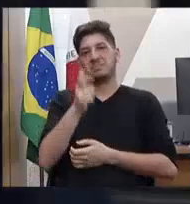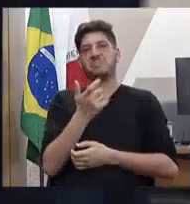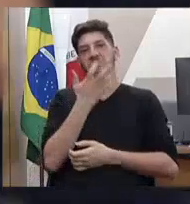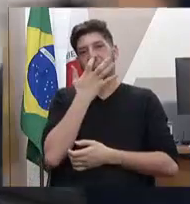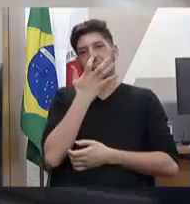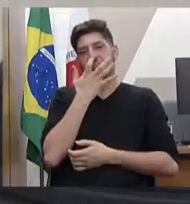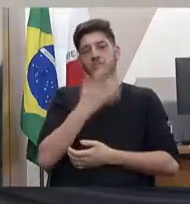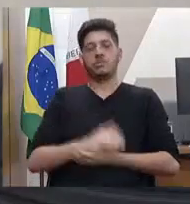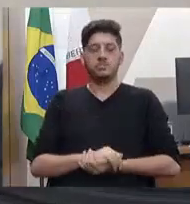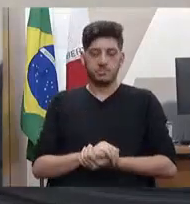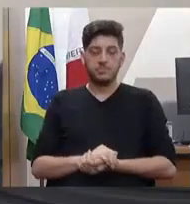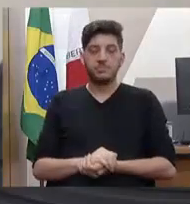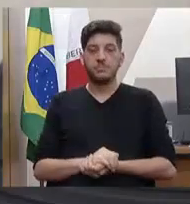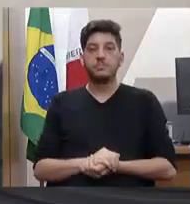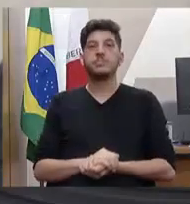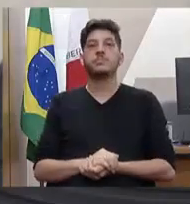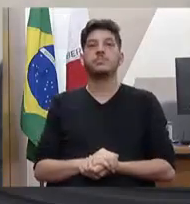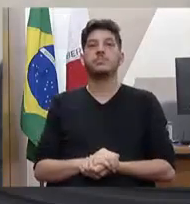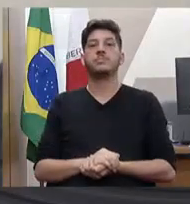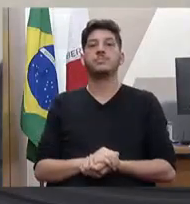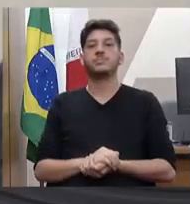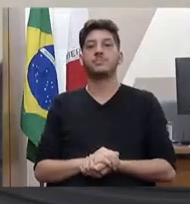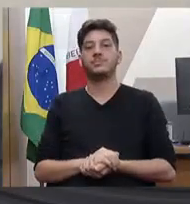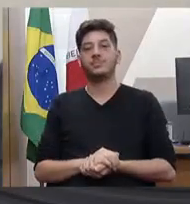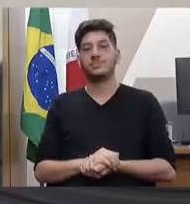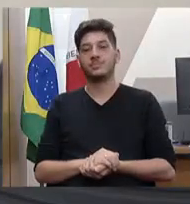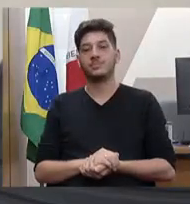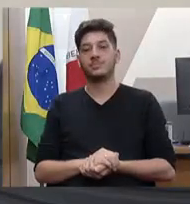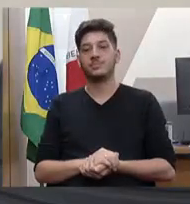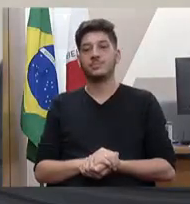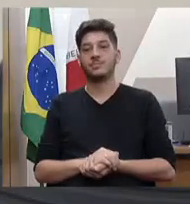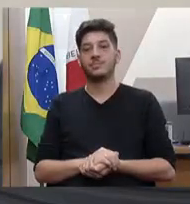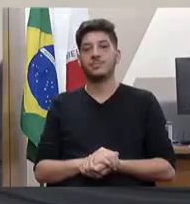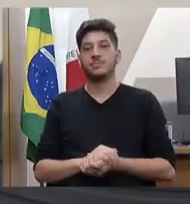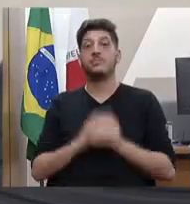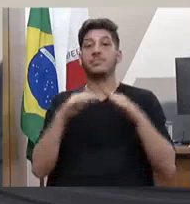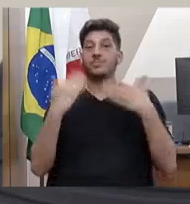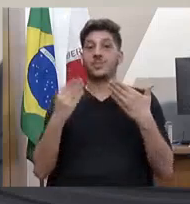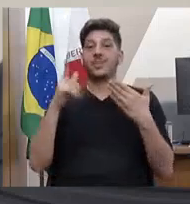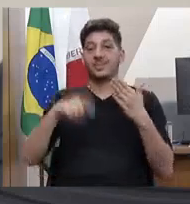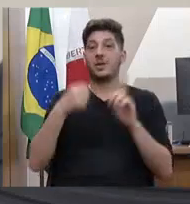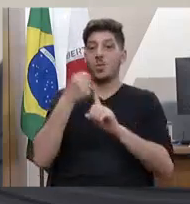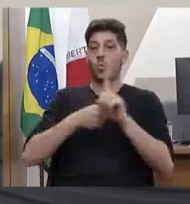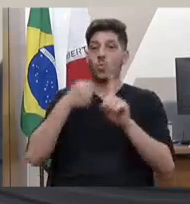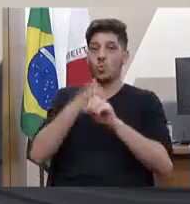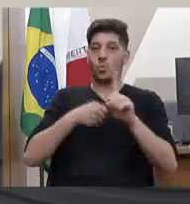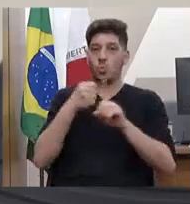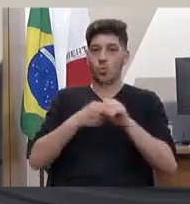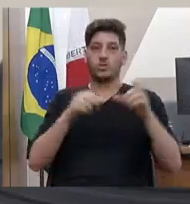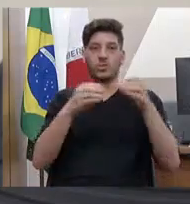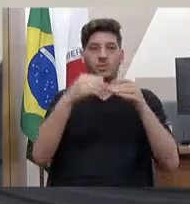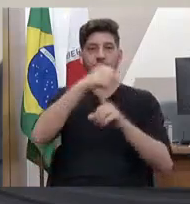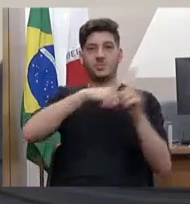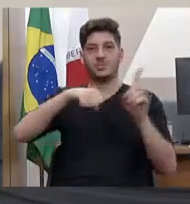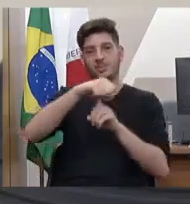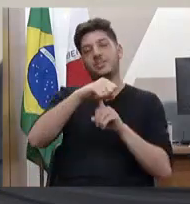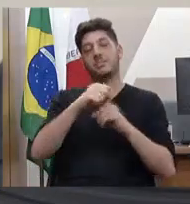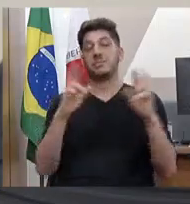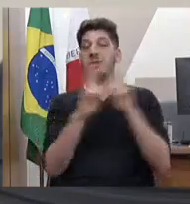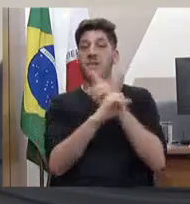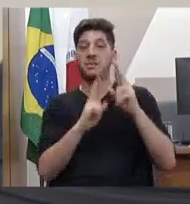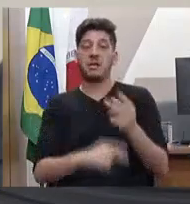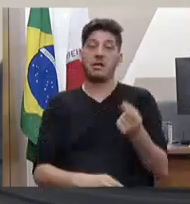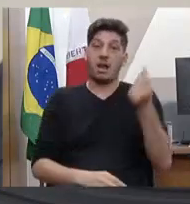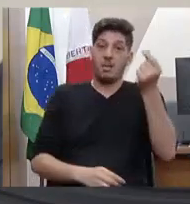então gente mas é a luta de classes a relação capital trabalho